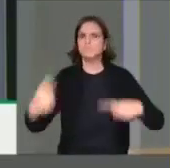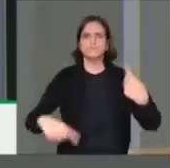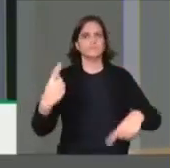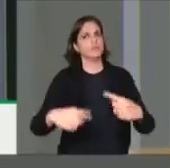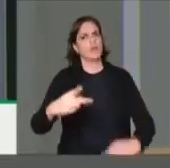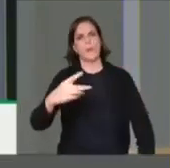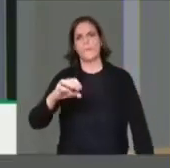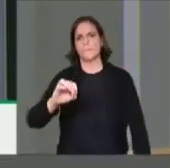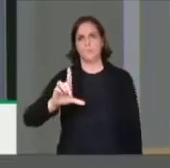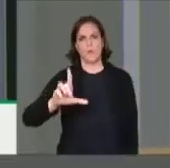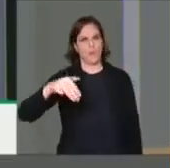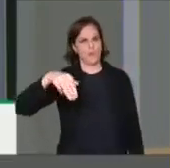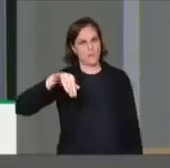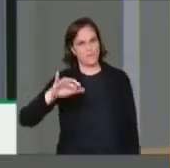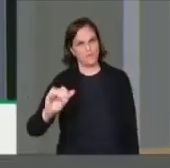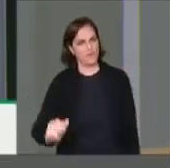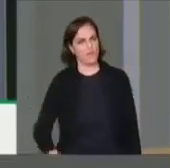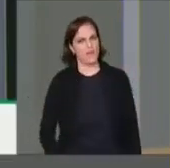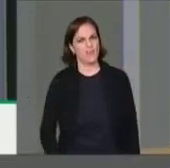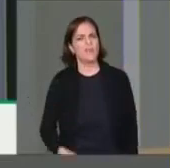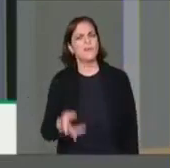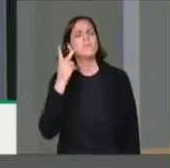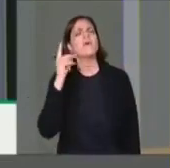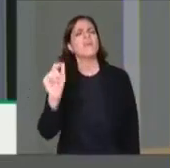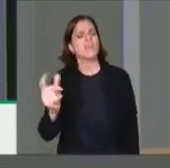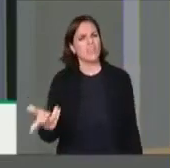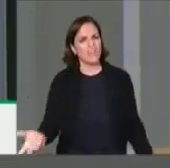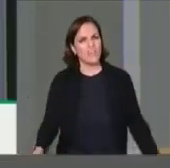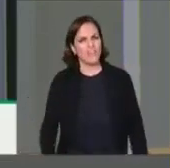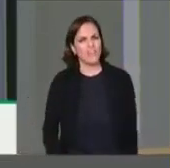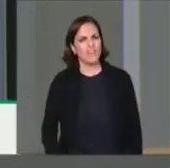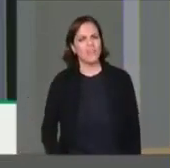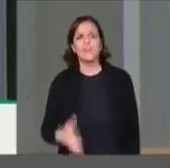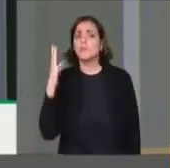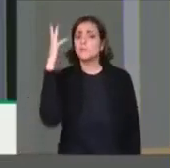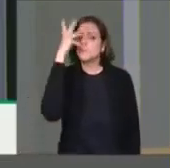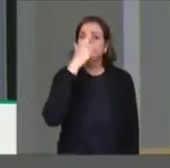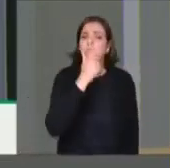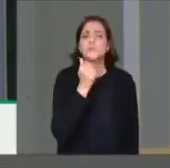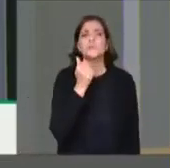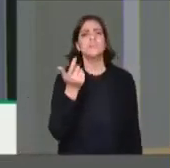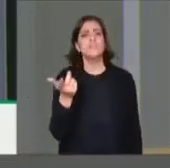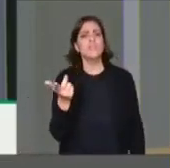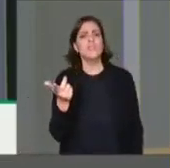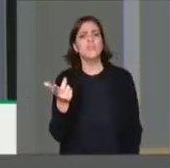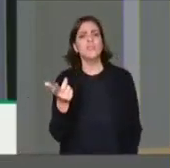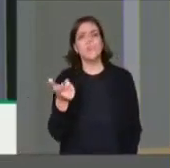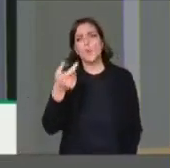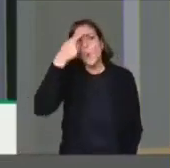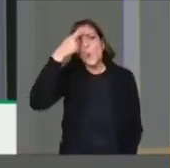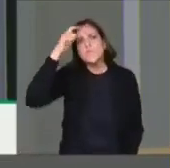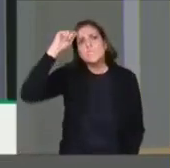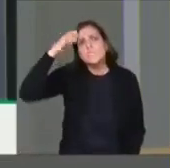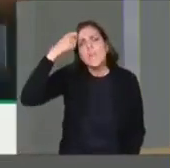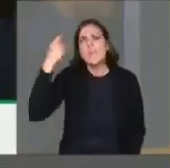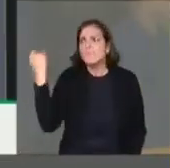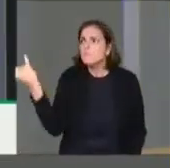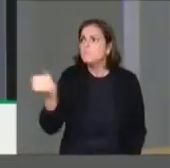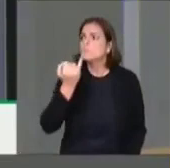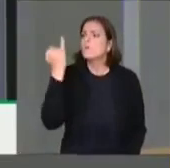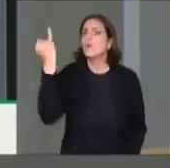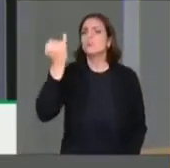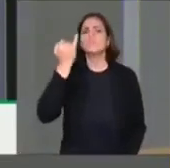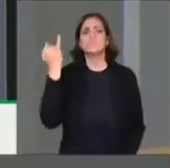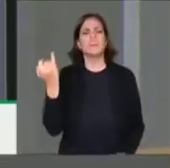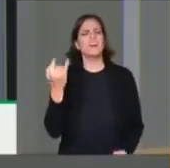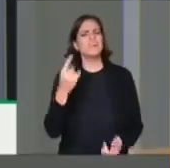Essa permissão, ao final de tudo, só serviu para obscurecer a exposição linda em sua essência e carregada de simbolismo no